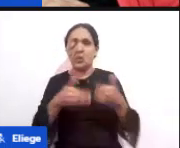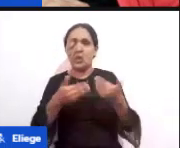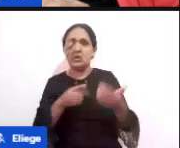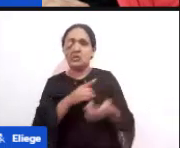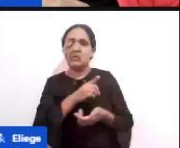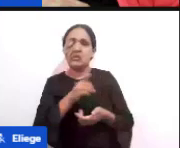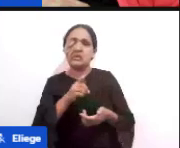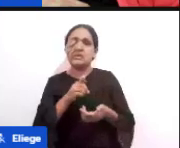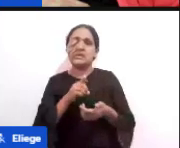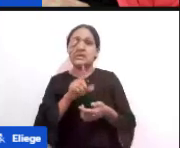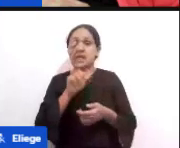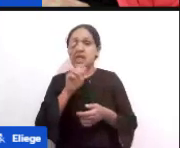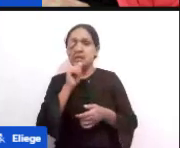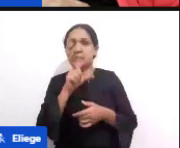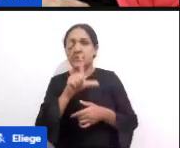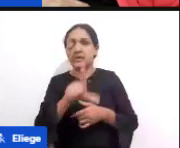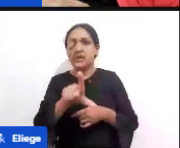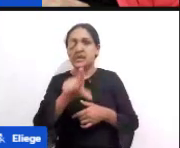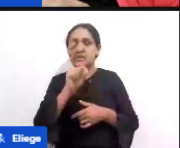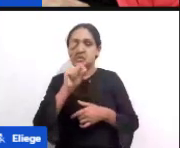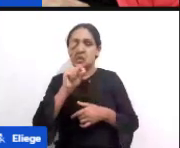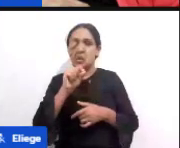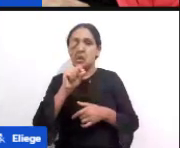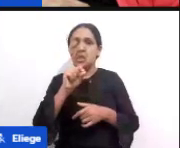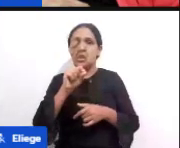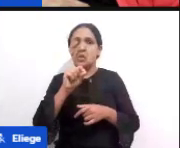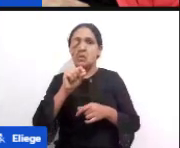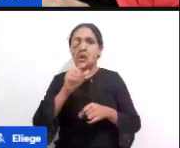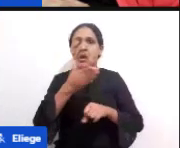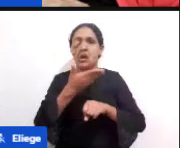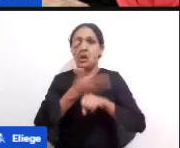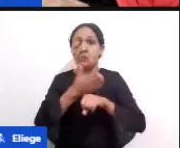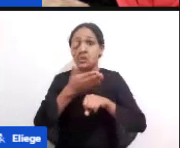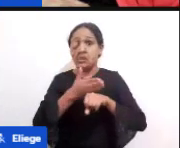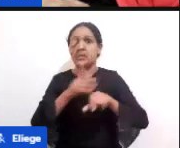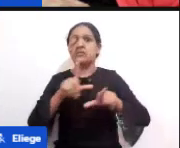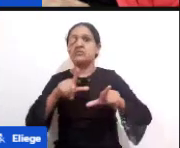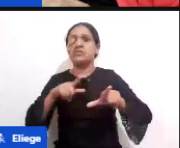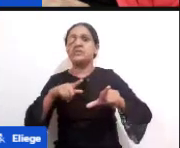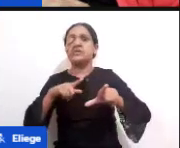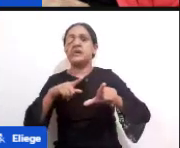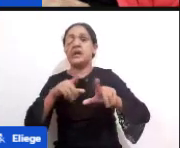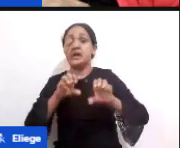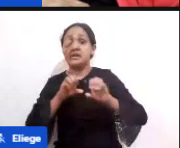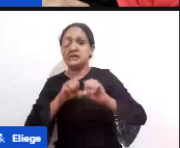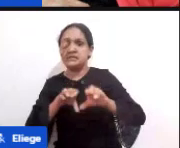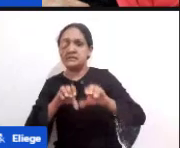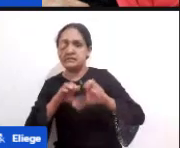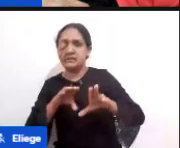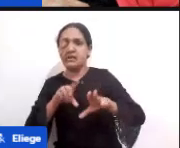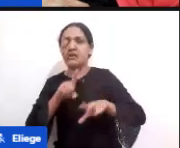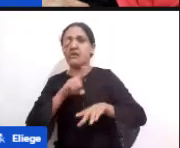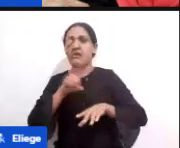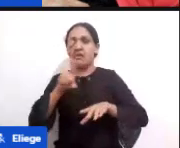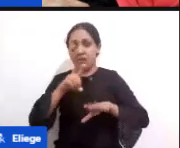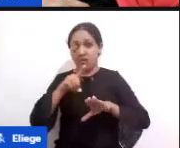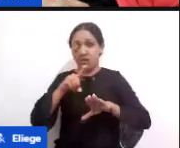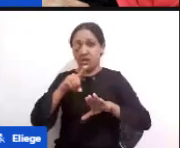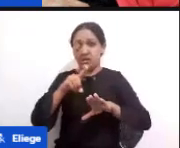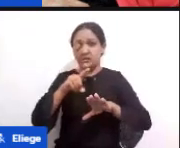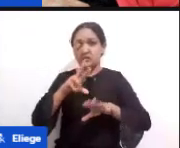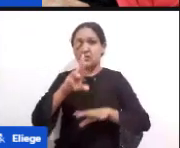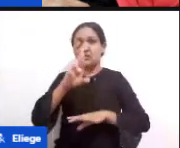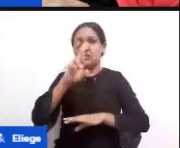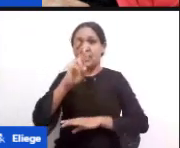escolhem uma habilidade para ser trabalhada, nas recomendações do nosso